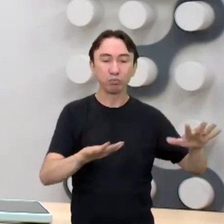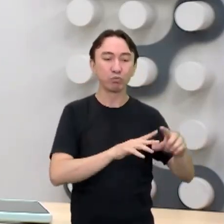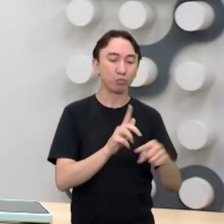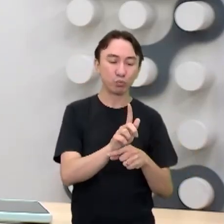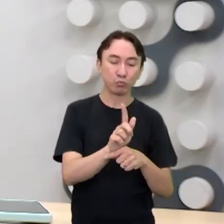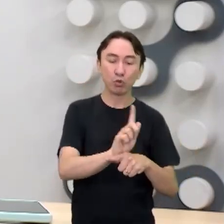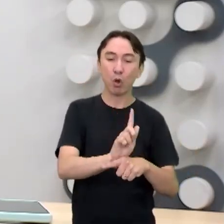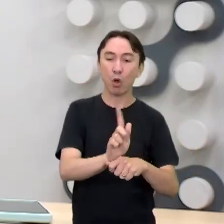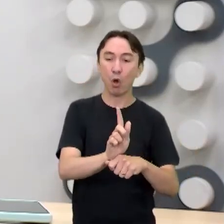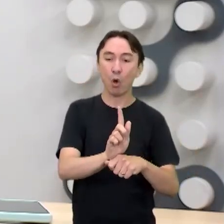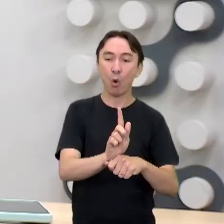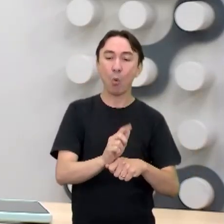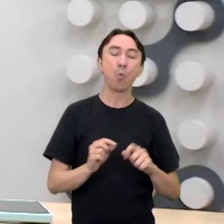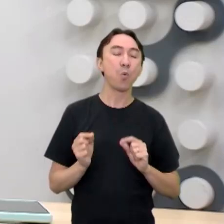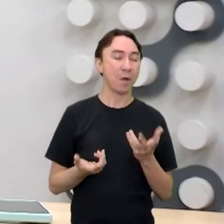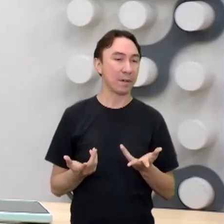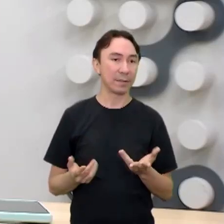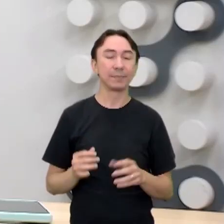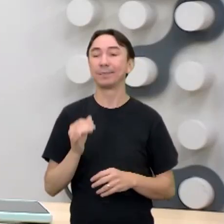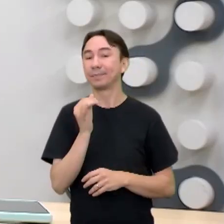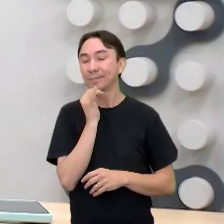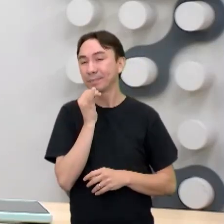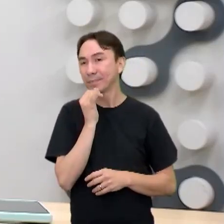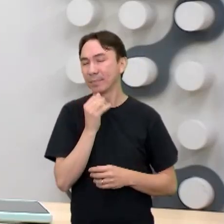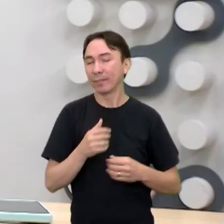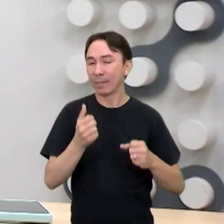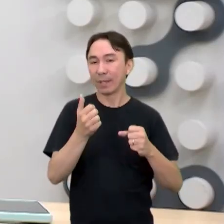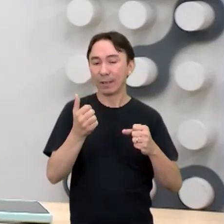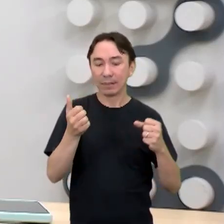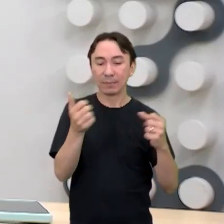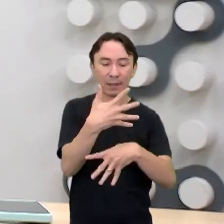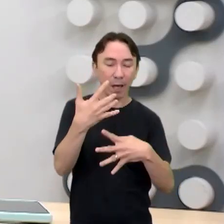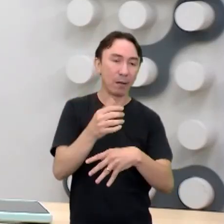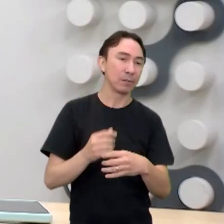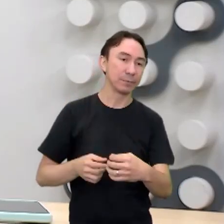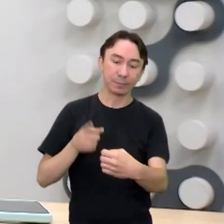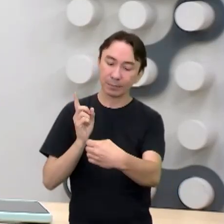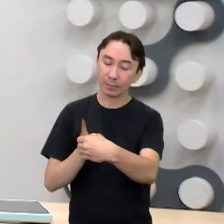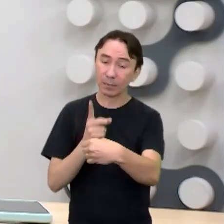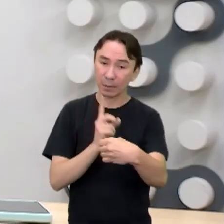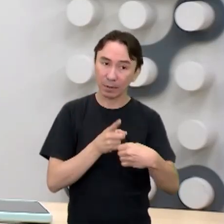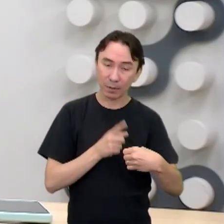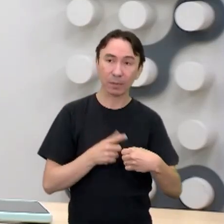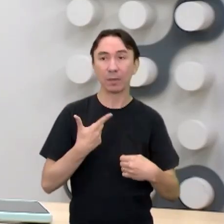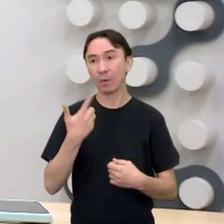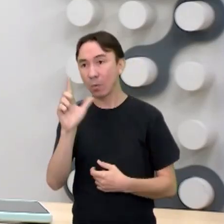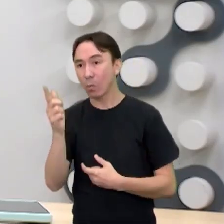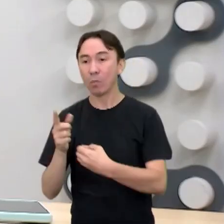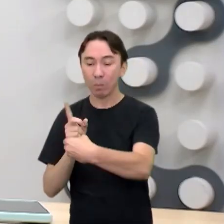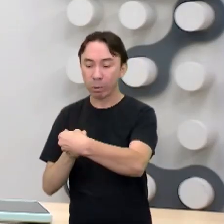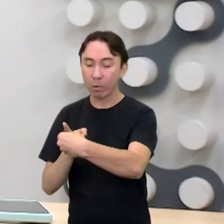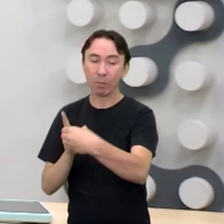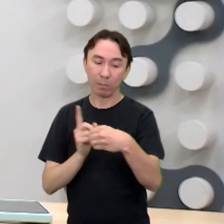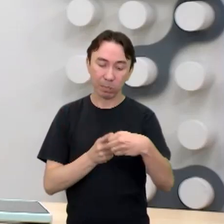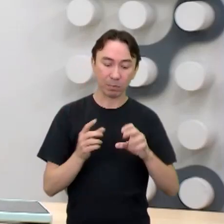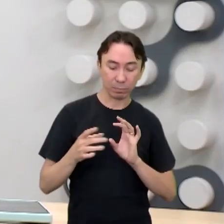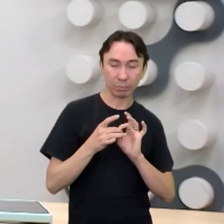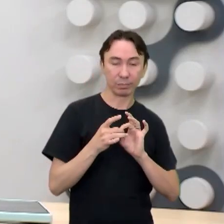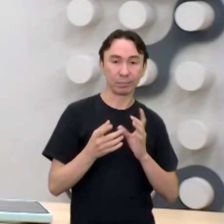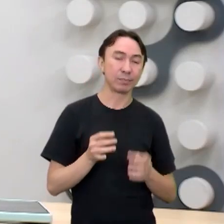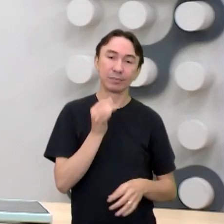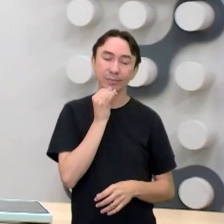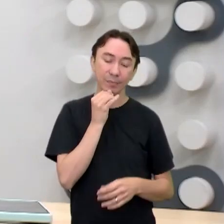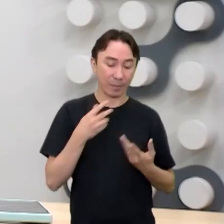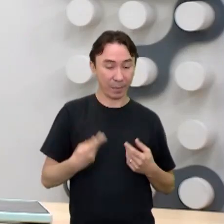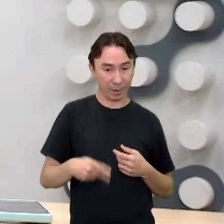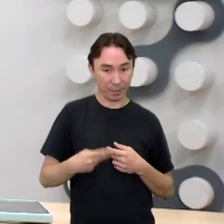uma funcionalidade na qual as cidades, né, elas envolvem outras cidades, né? Então, por exemplo, a cidade de São